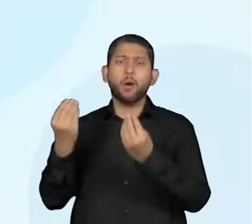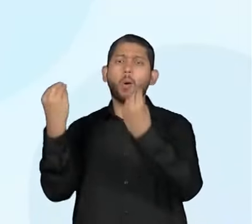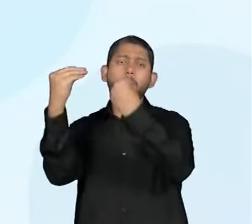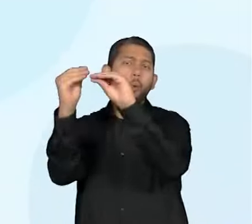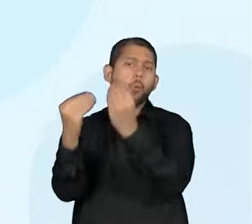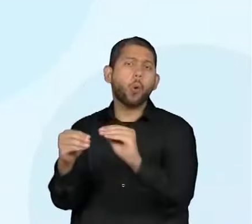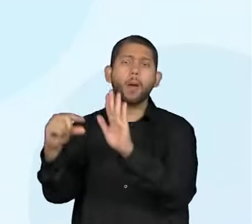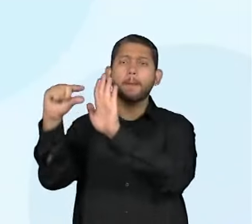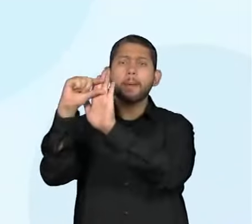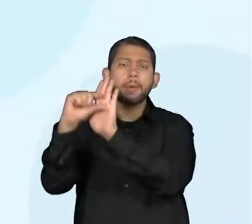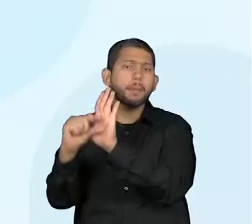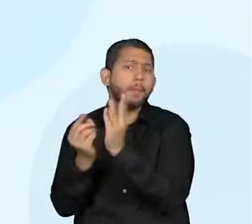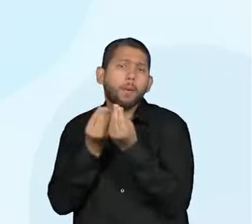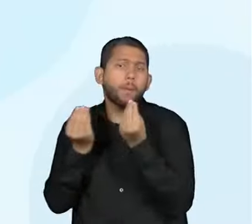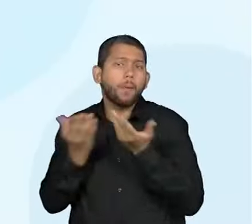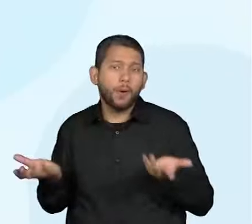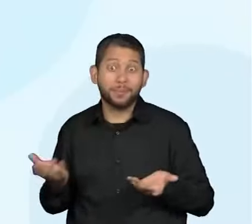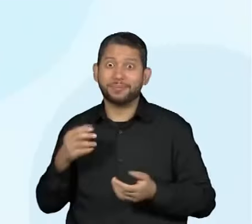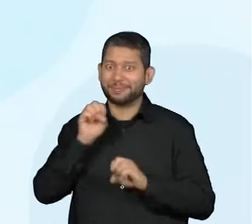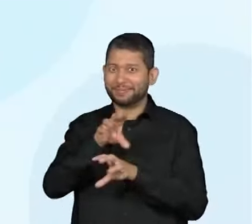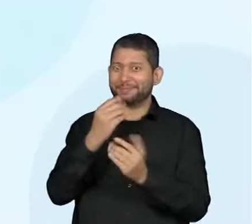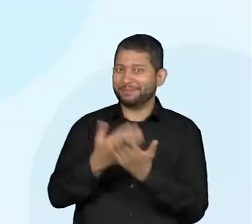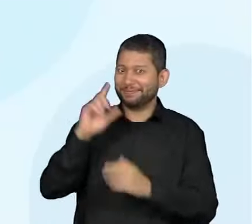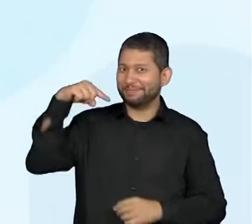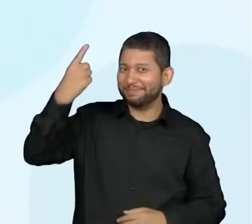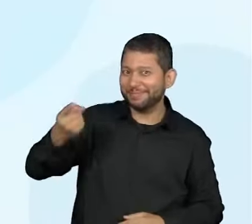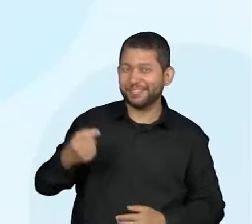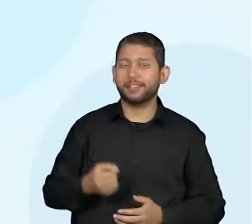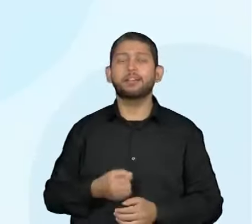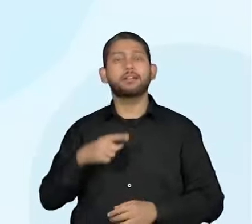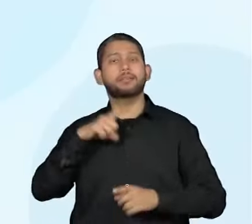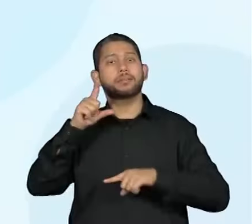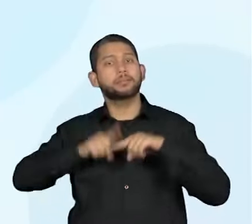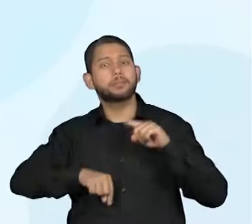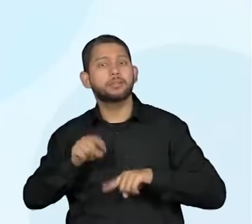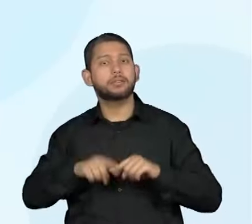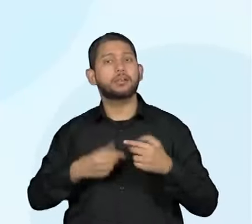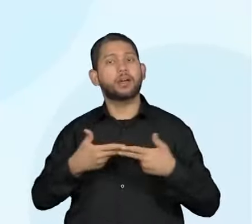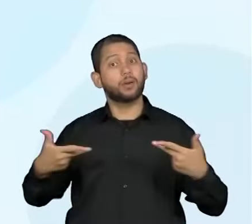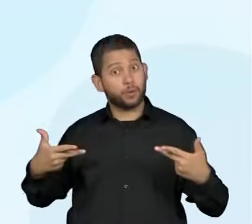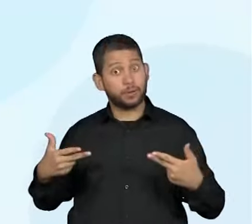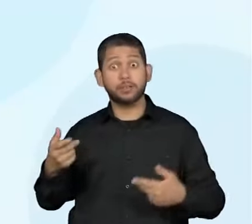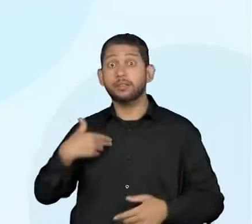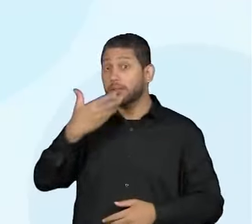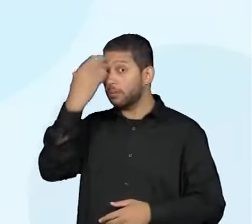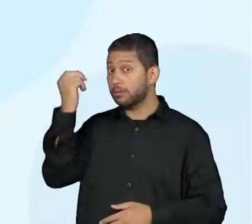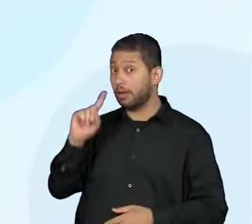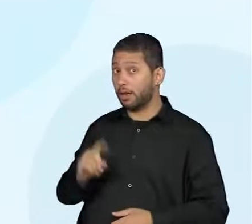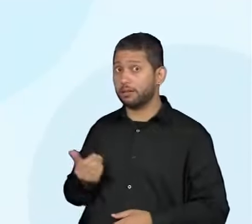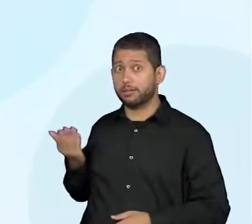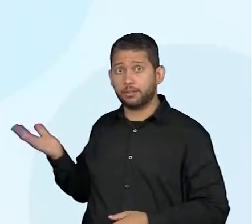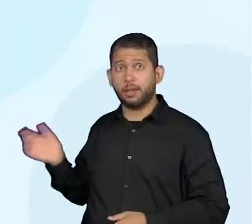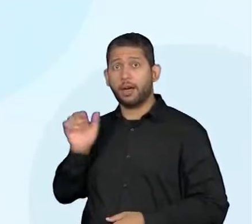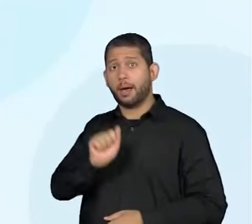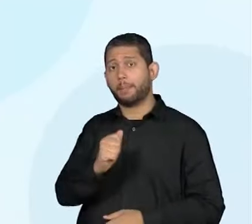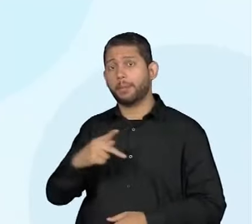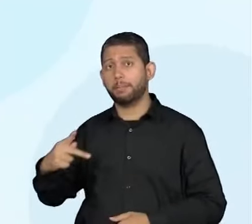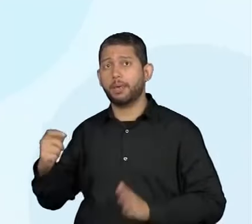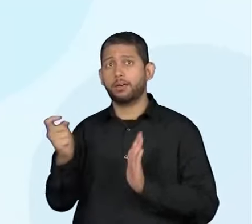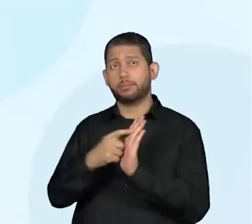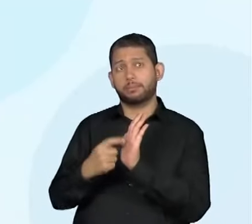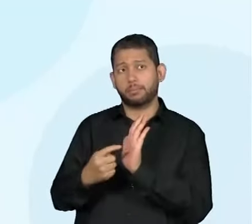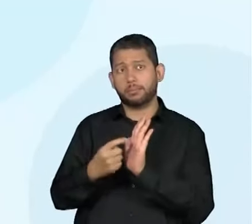também a respeito e vamos utilizar aí alguns materiais, mas não se esqueçam de fazer a tarefa no aplicativo,